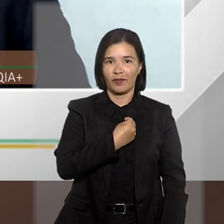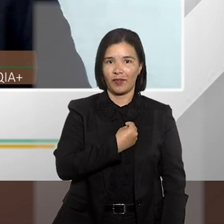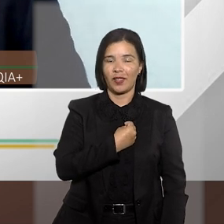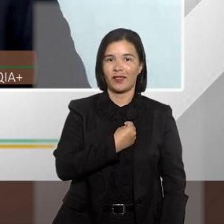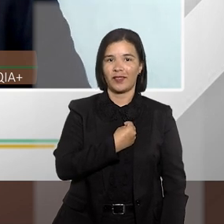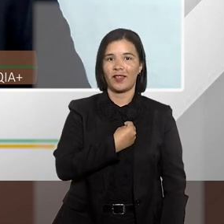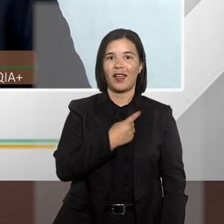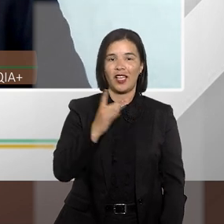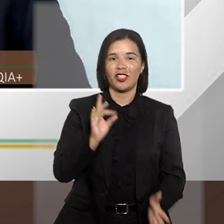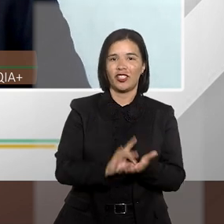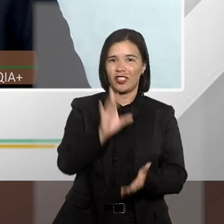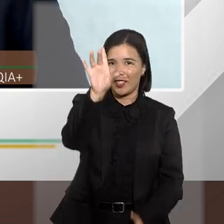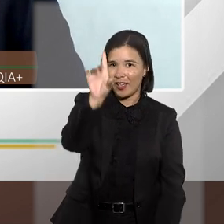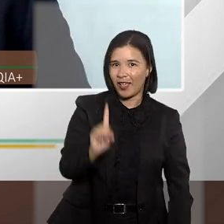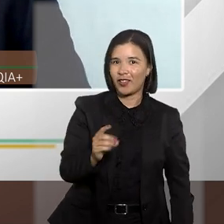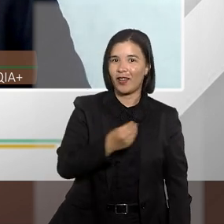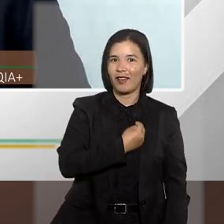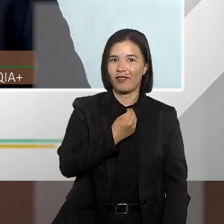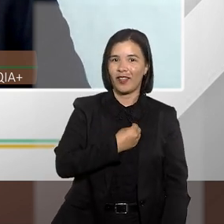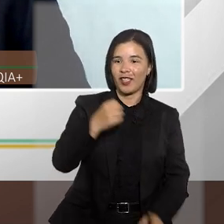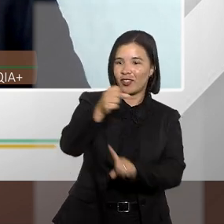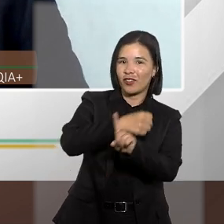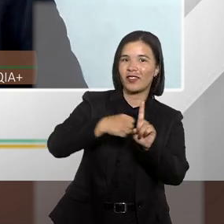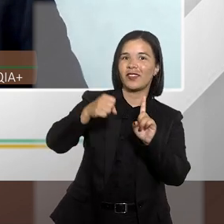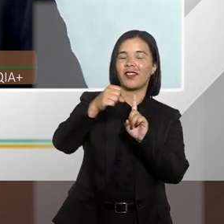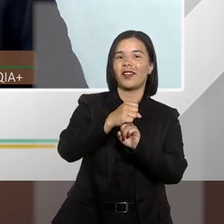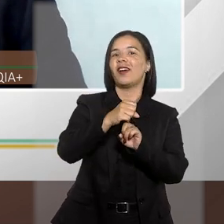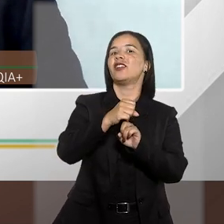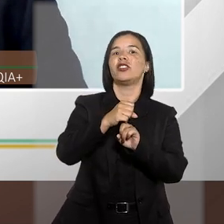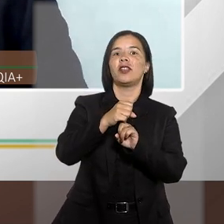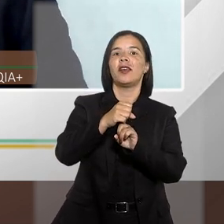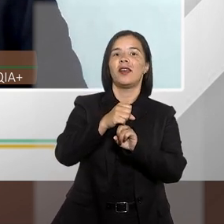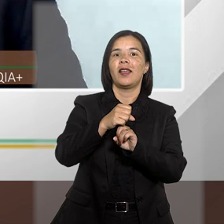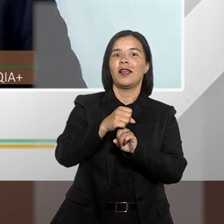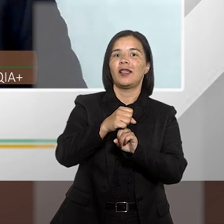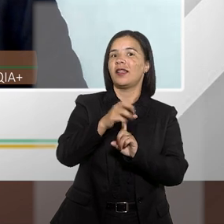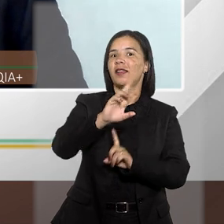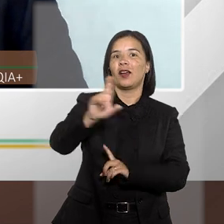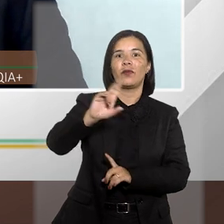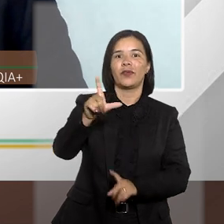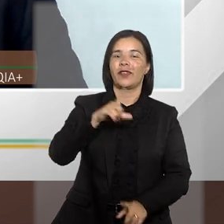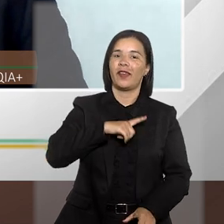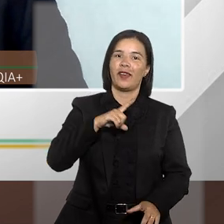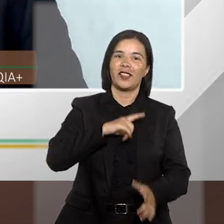à vida, né, e o seu direito de viver numa sociedade sem discriminação garantido.